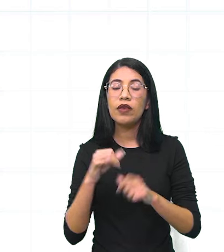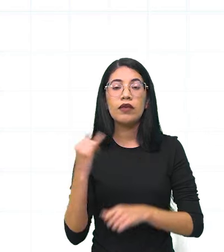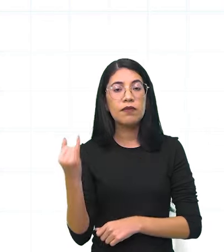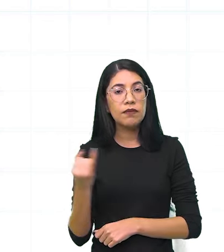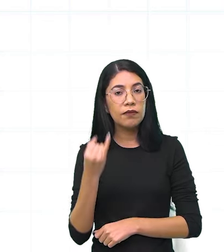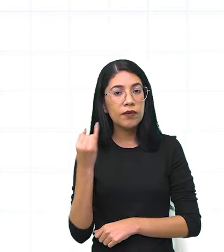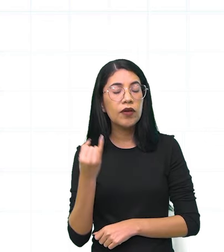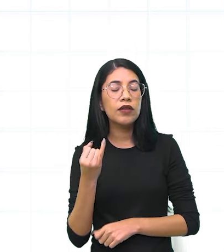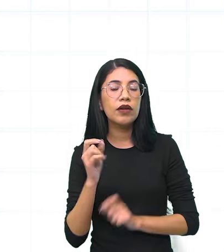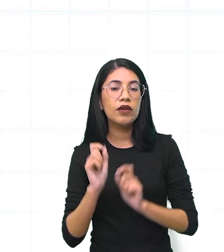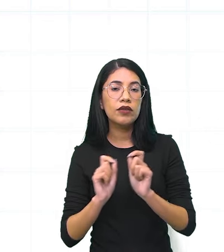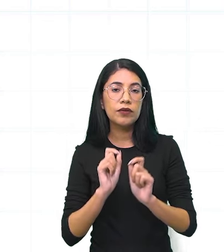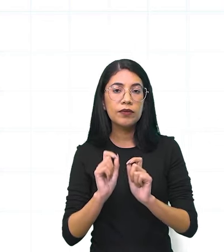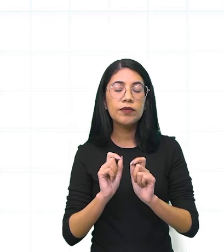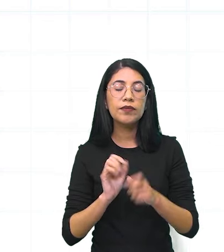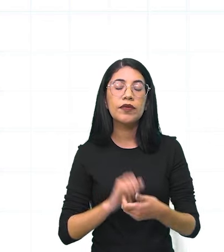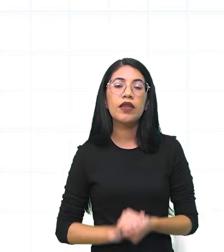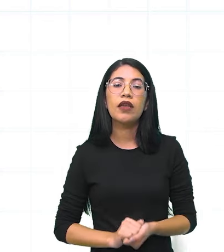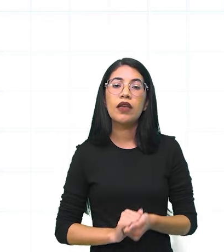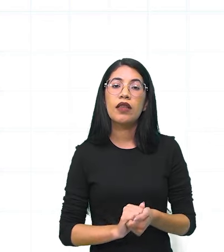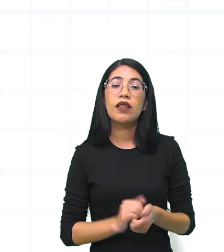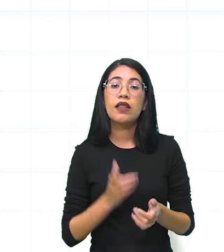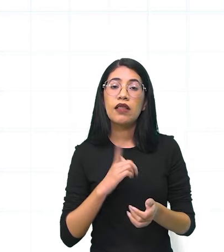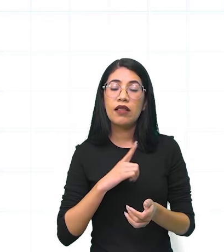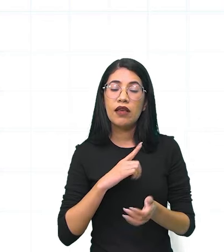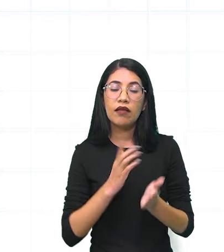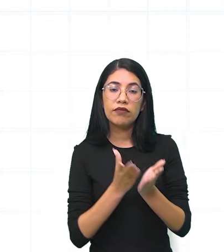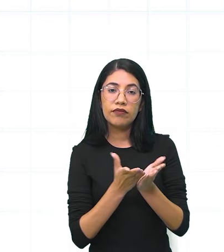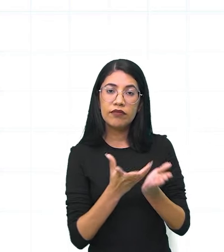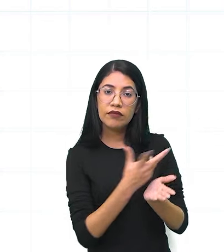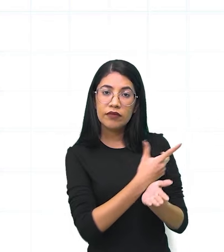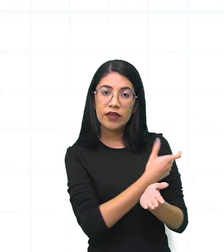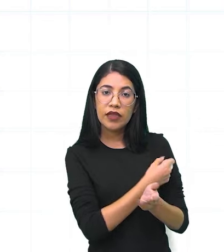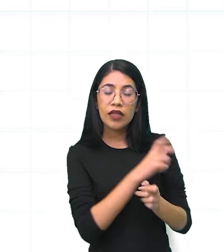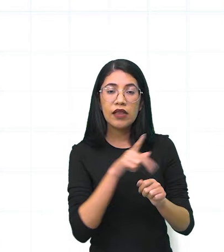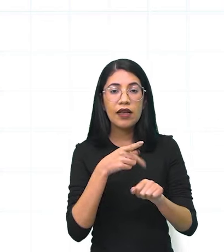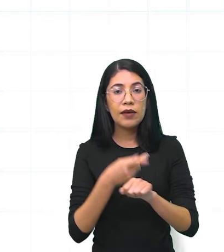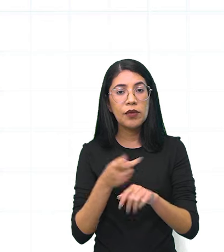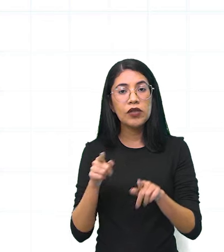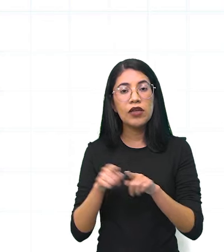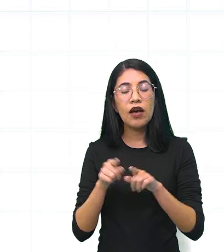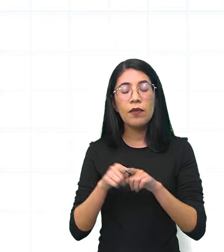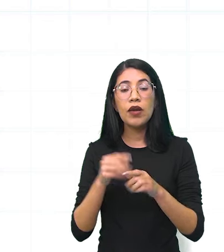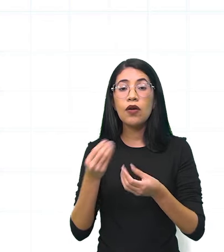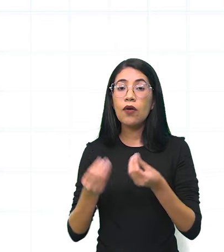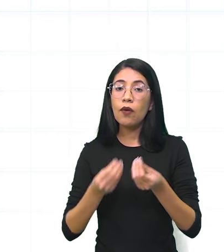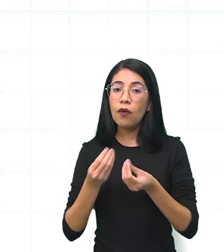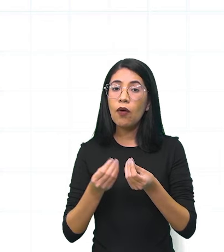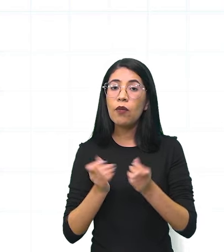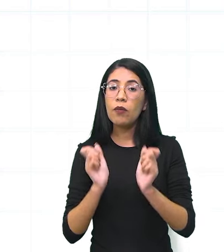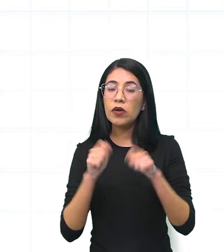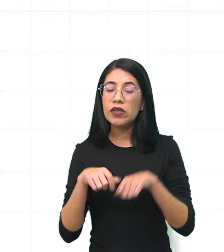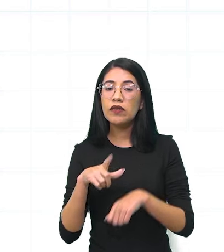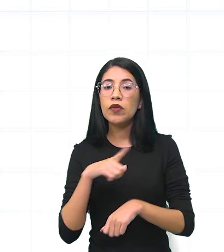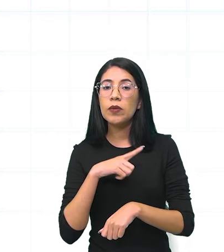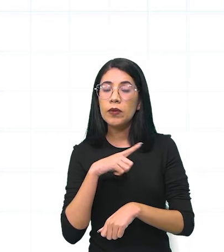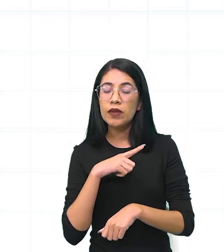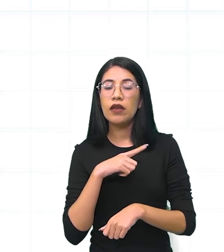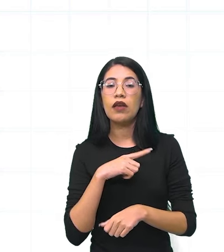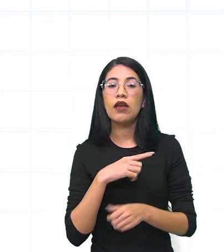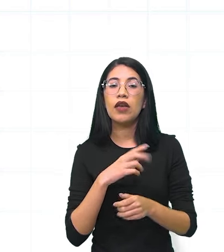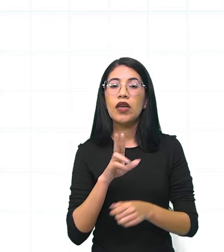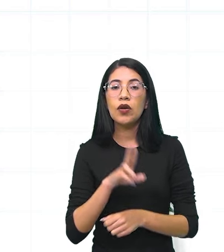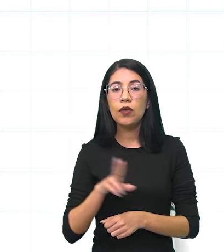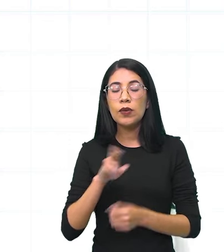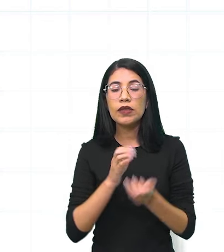ter... É importante ter a carteira de vacinação. Depois, ele vem falando como utilizar essa carteira de